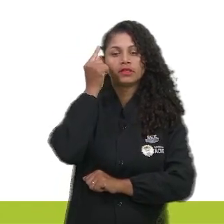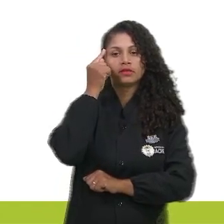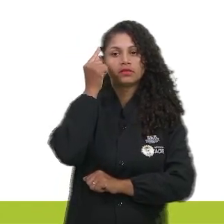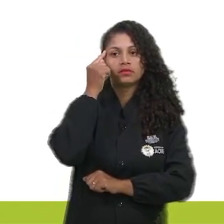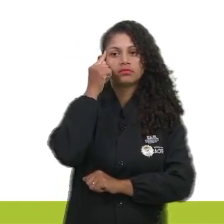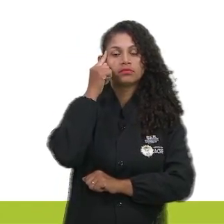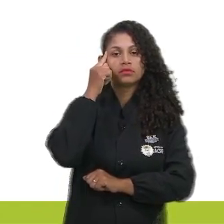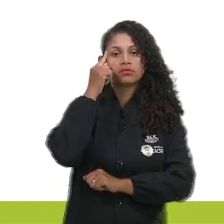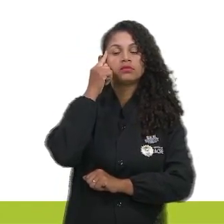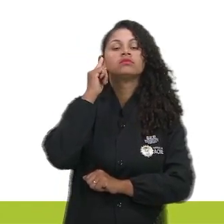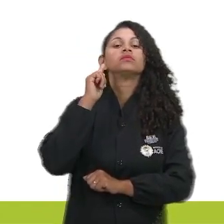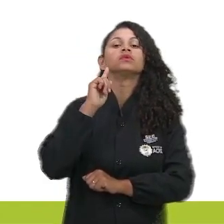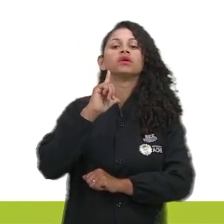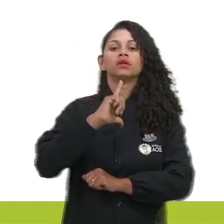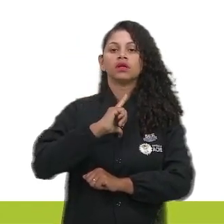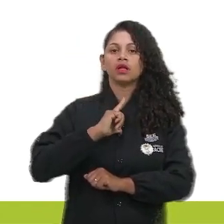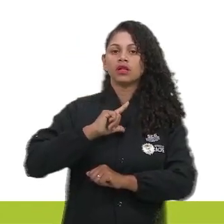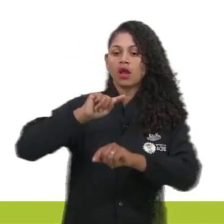ponto fixo no plano,